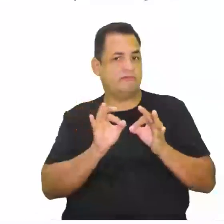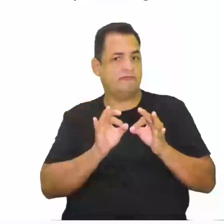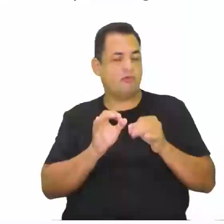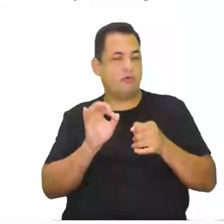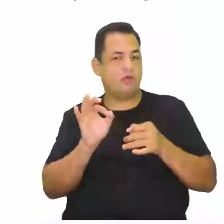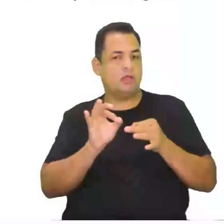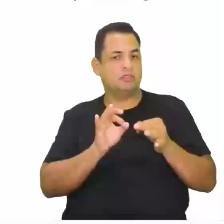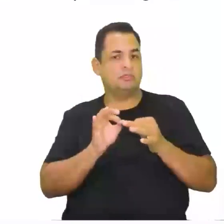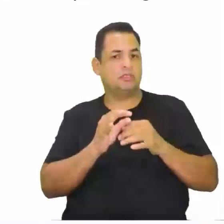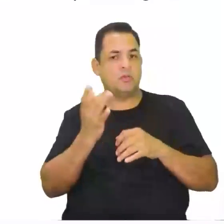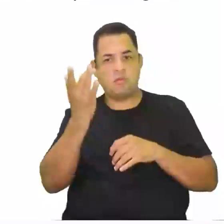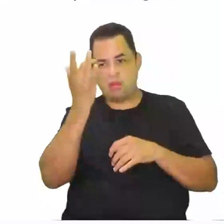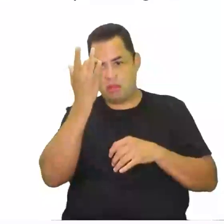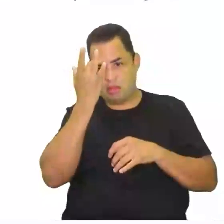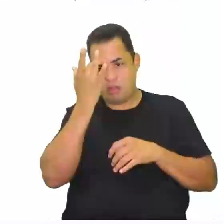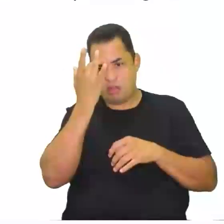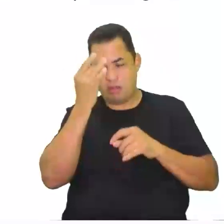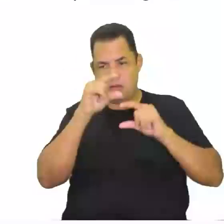equacionar. E ela fala assim: